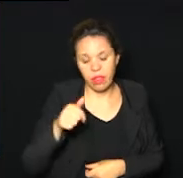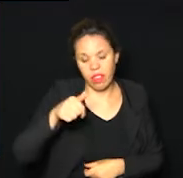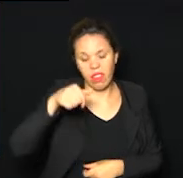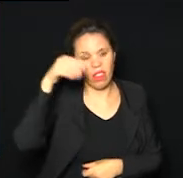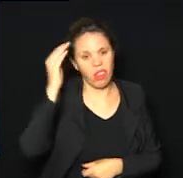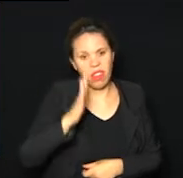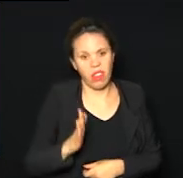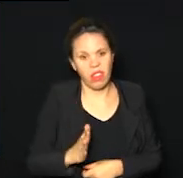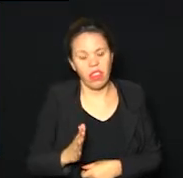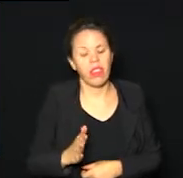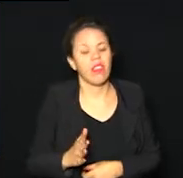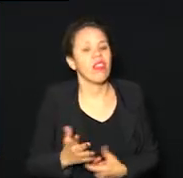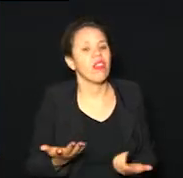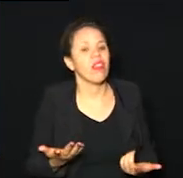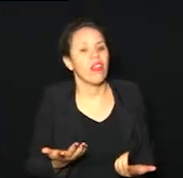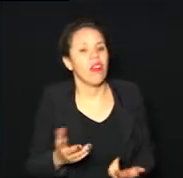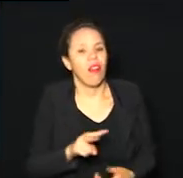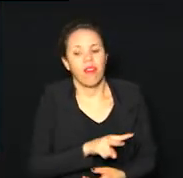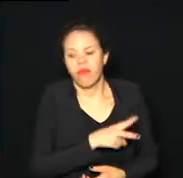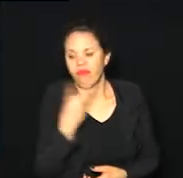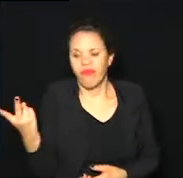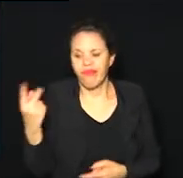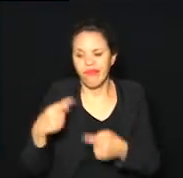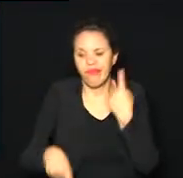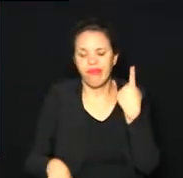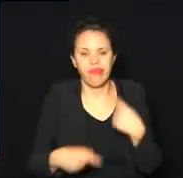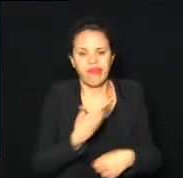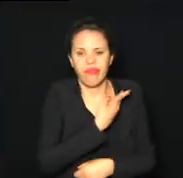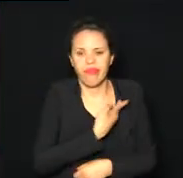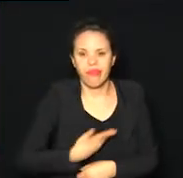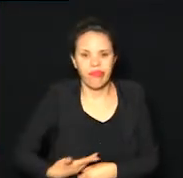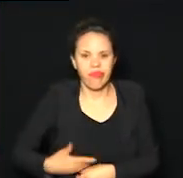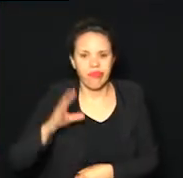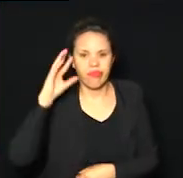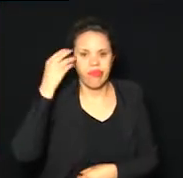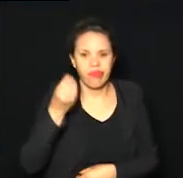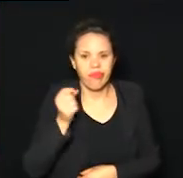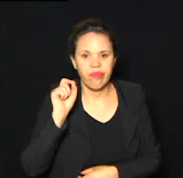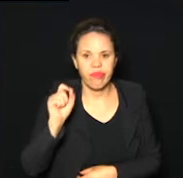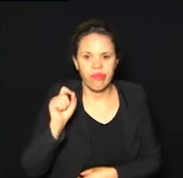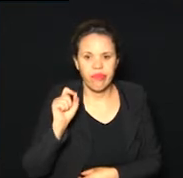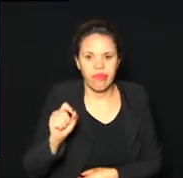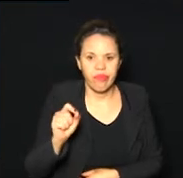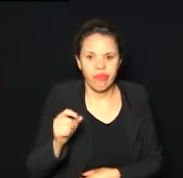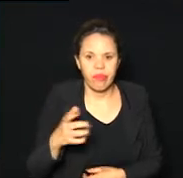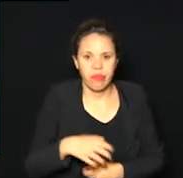Brasil o processo é o contrário. No Brasil, os governos entendem que